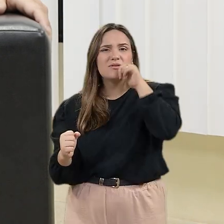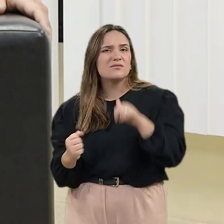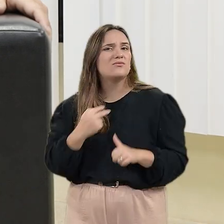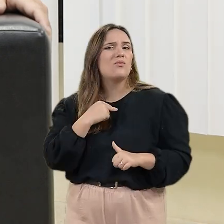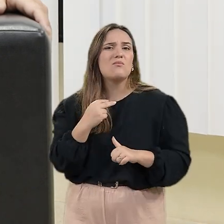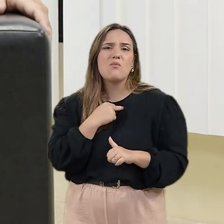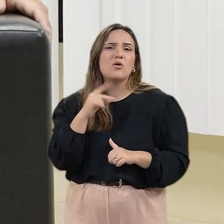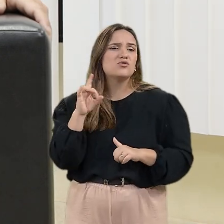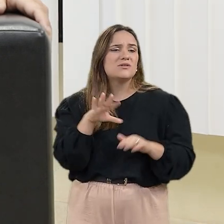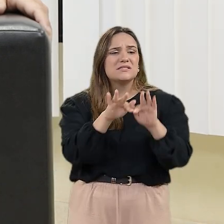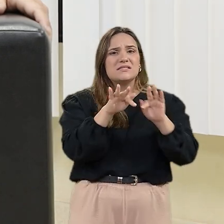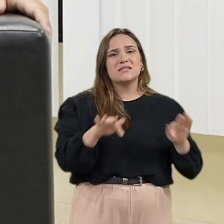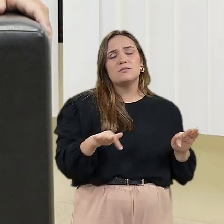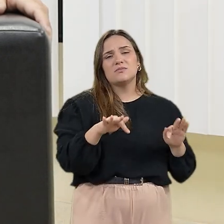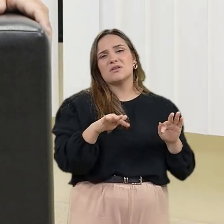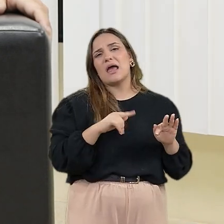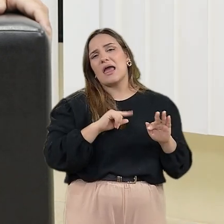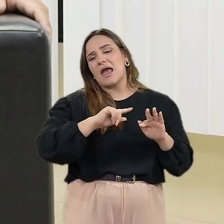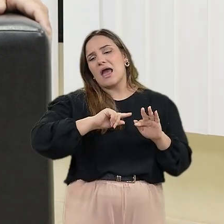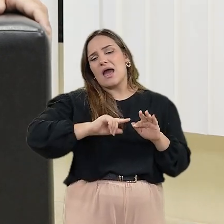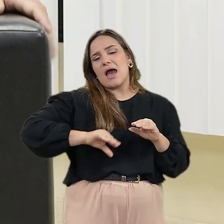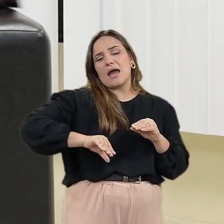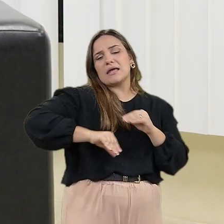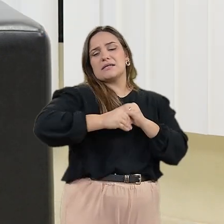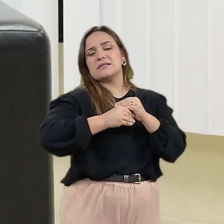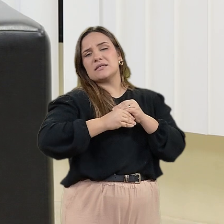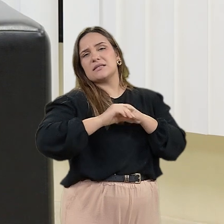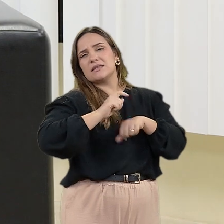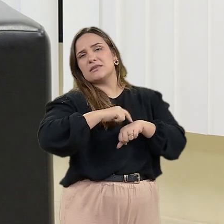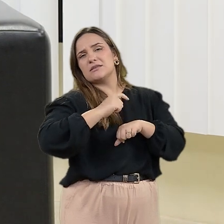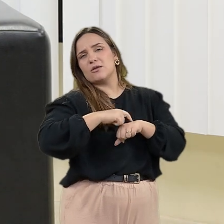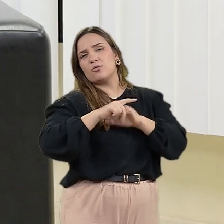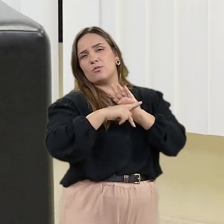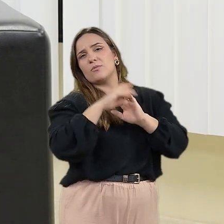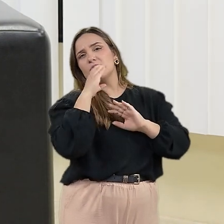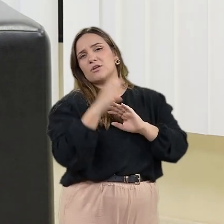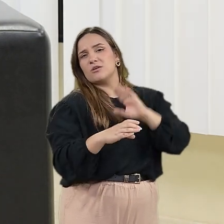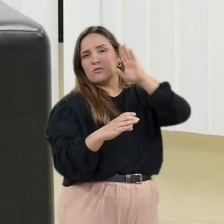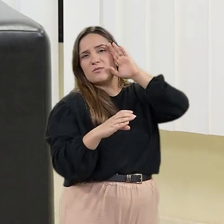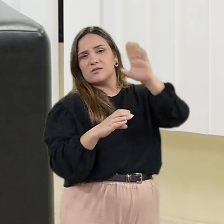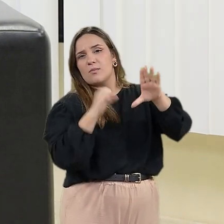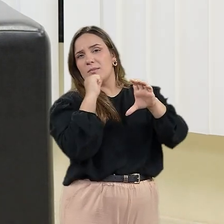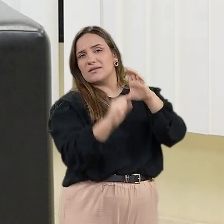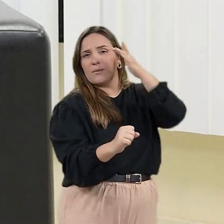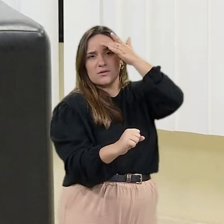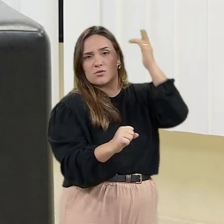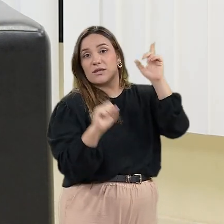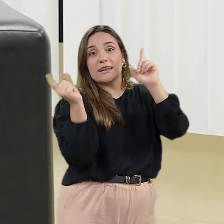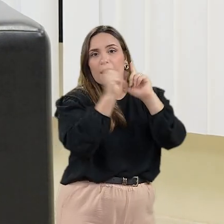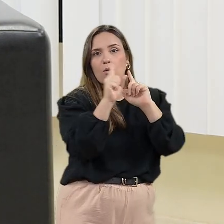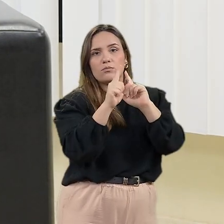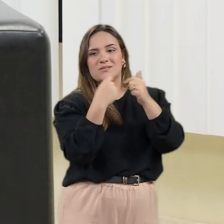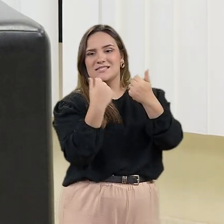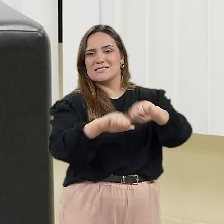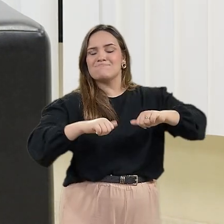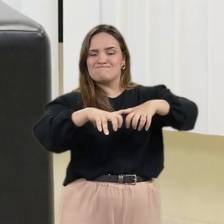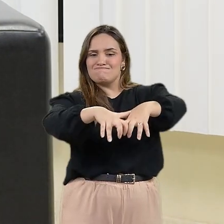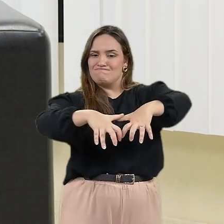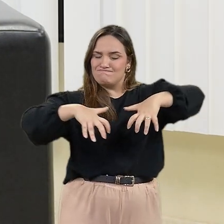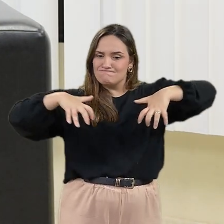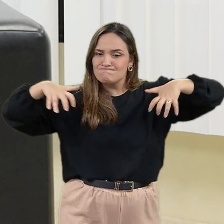continuar sendo uma qualificadora, ou seja, um apêndice de um crime principal, que seria o homicídio. Era preciso